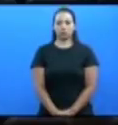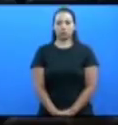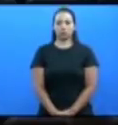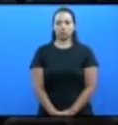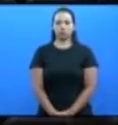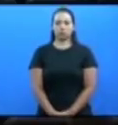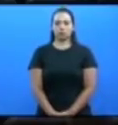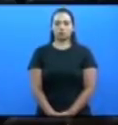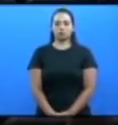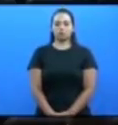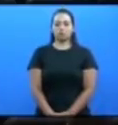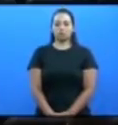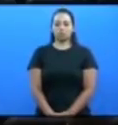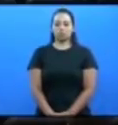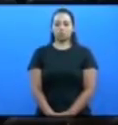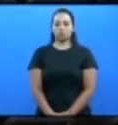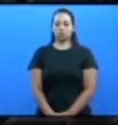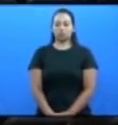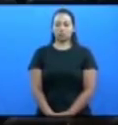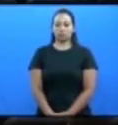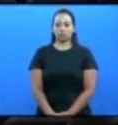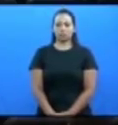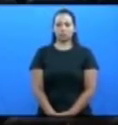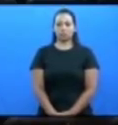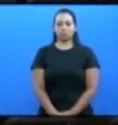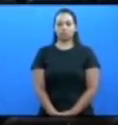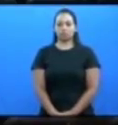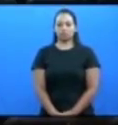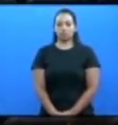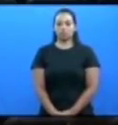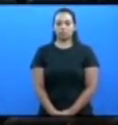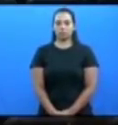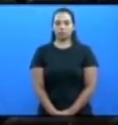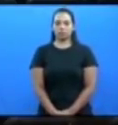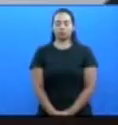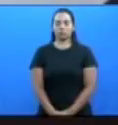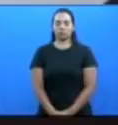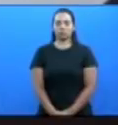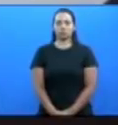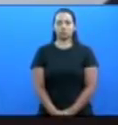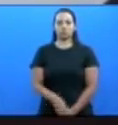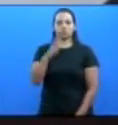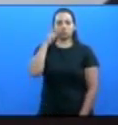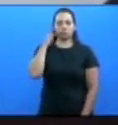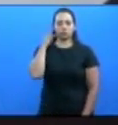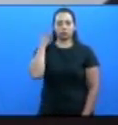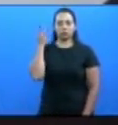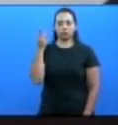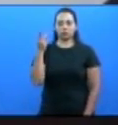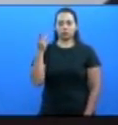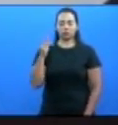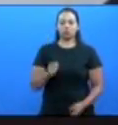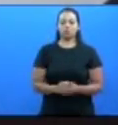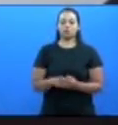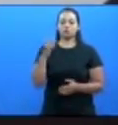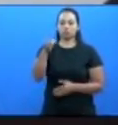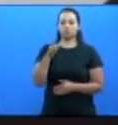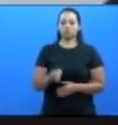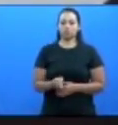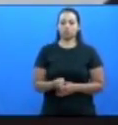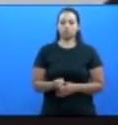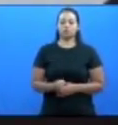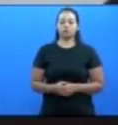Não, vereador, vamos da forma deliberada, por gentileza. Os vereadores e vereadoras que forem